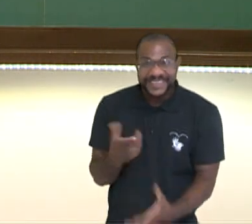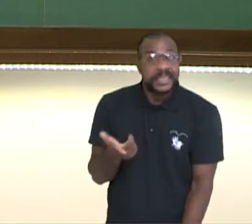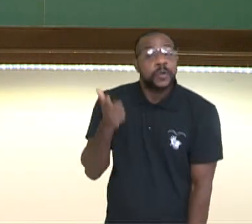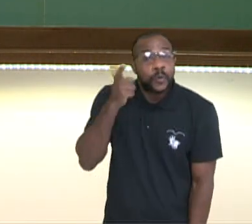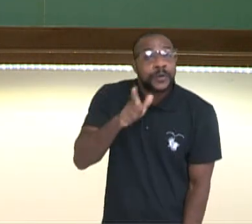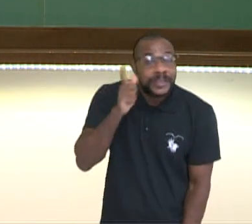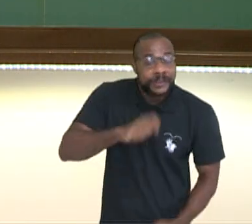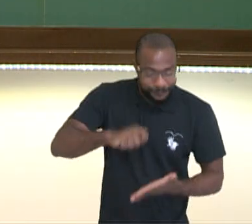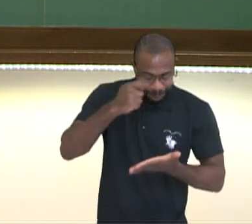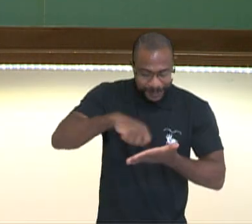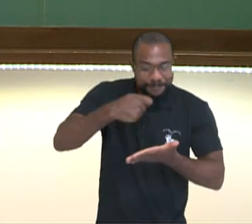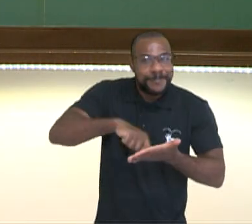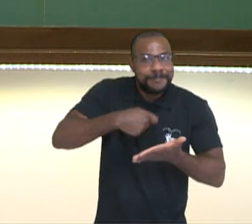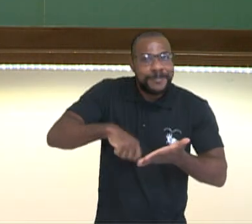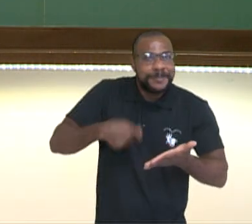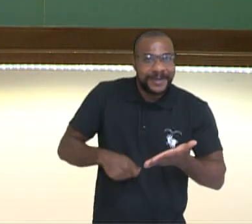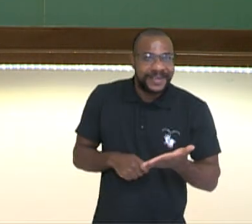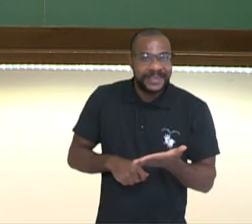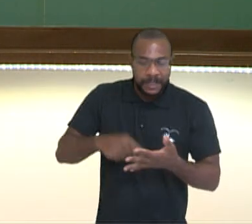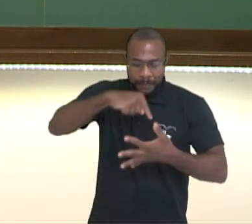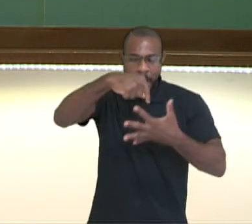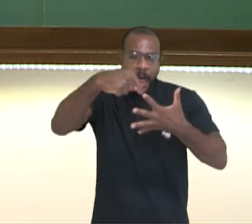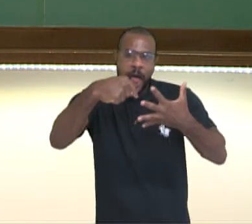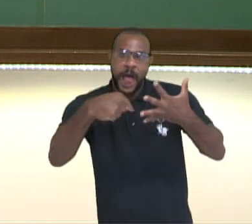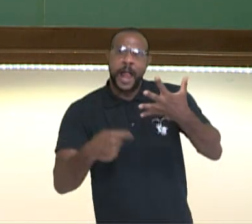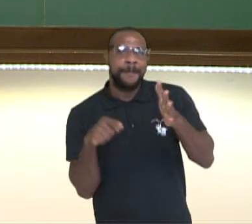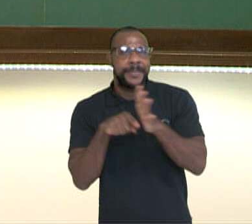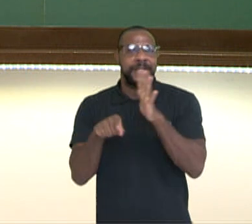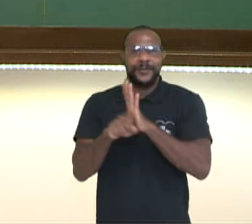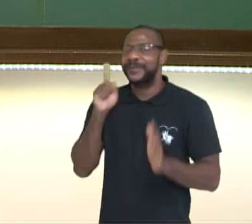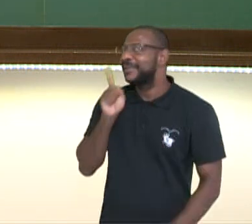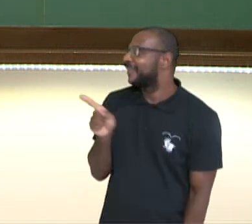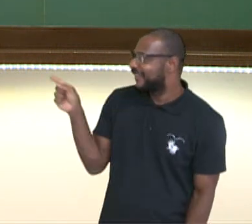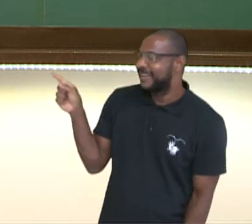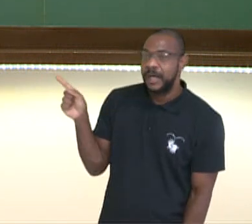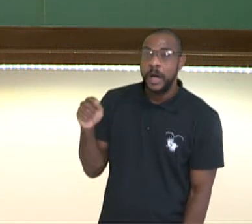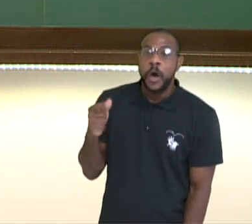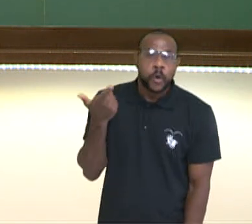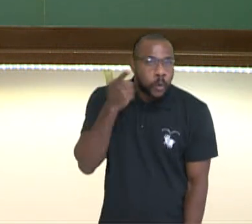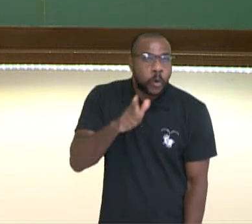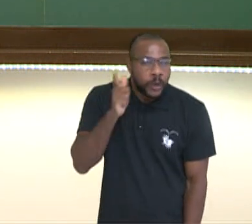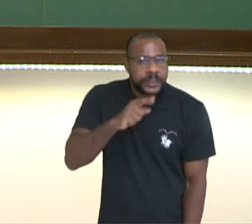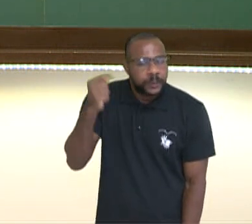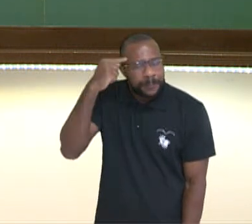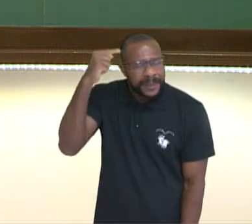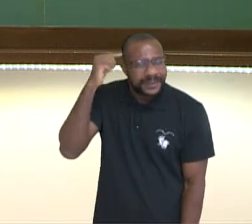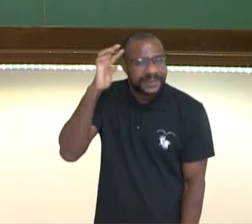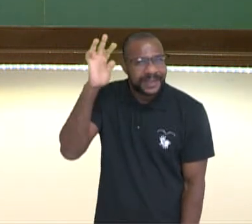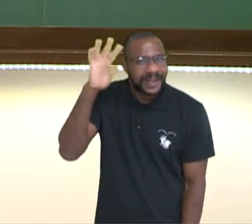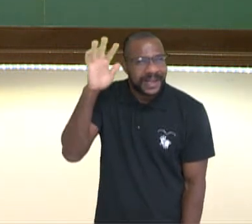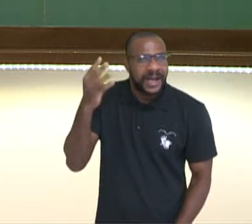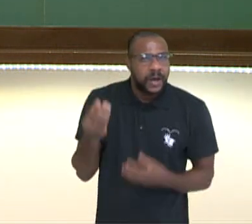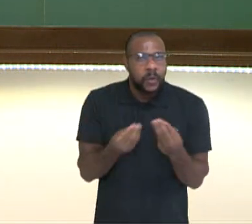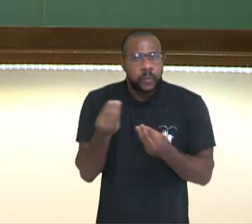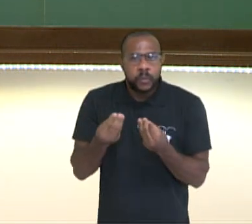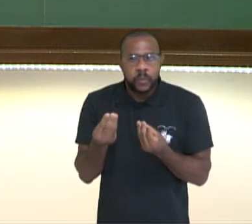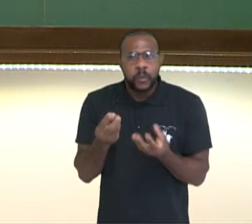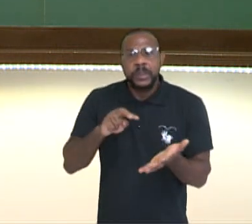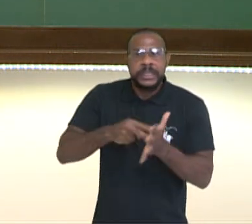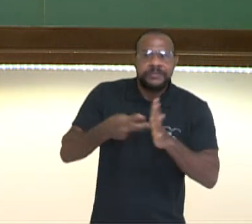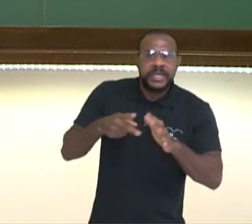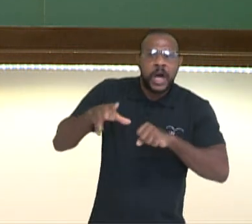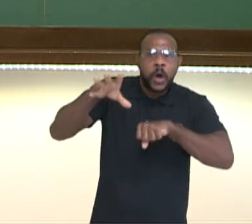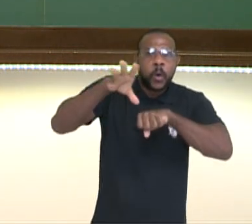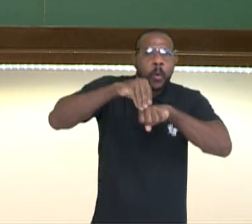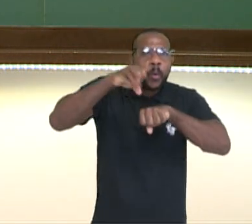Conseguiu escrever um pouquinho aí sobre essa questão? Conseguiu refletir exatamente sobre o conhecimento? Todas essas perguntas